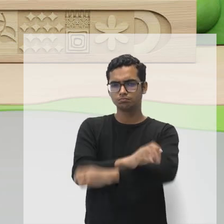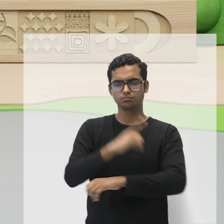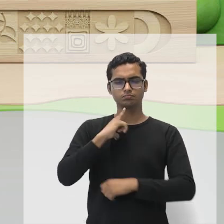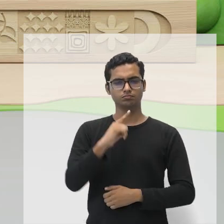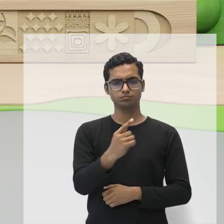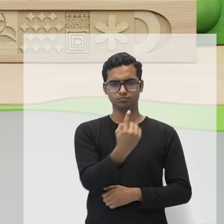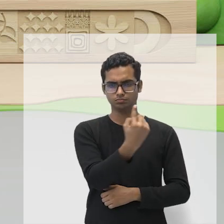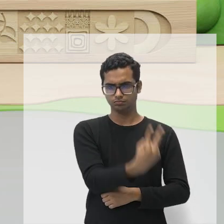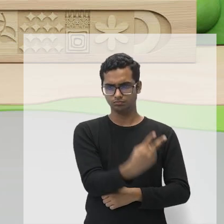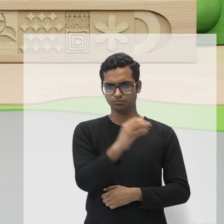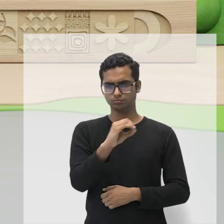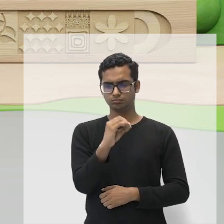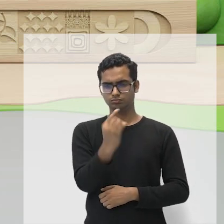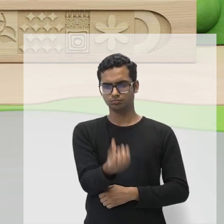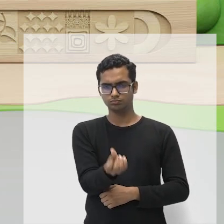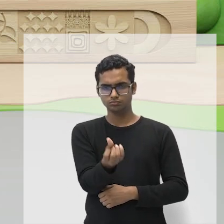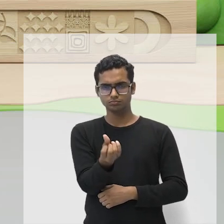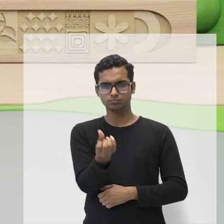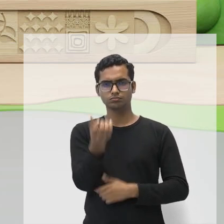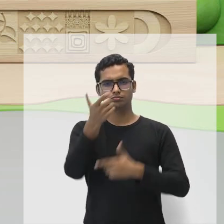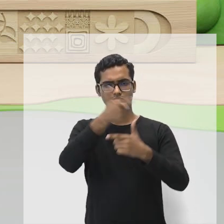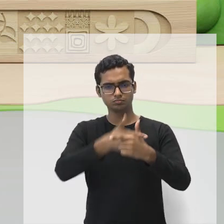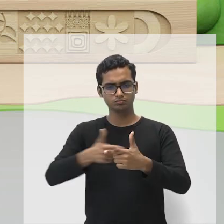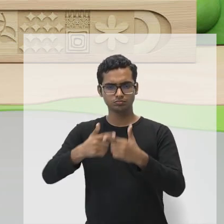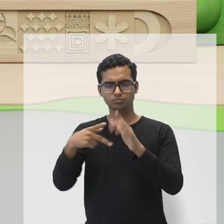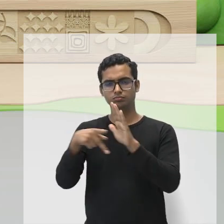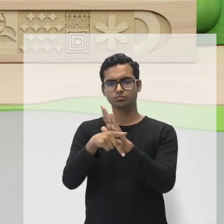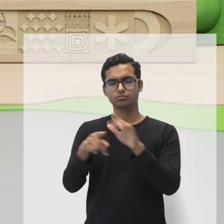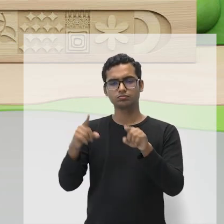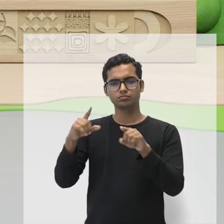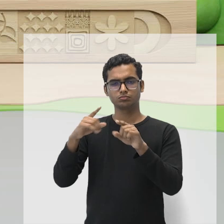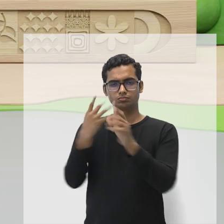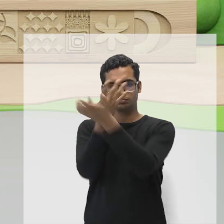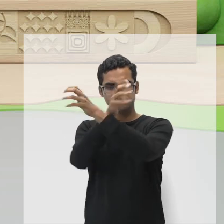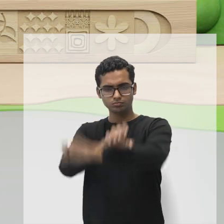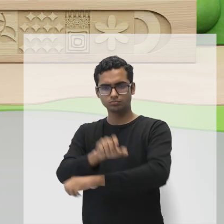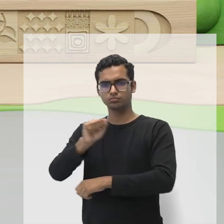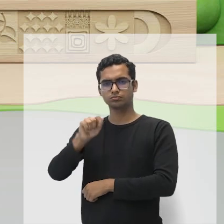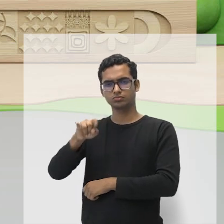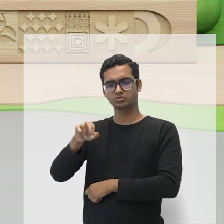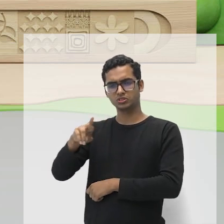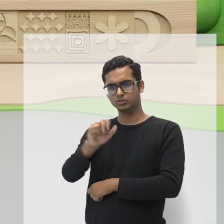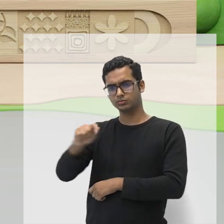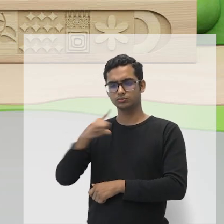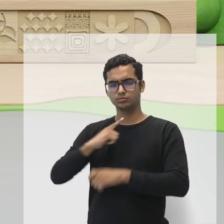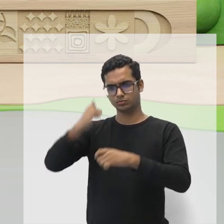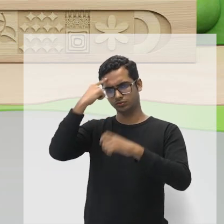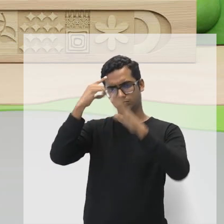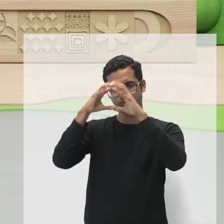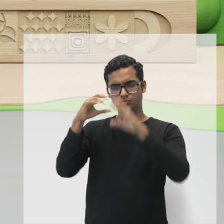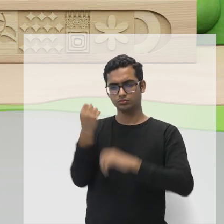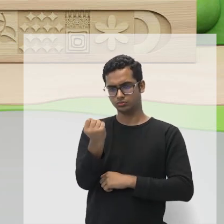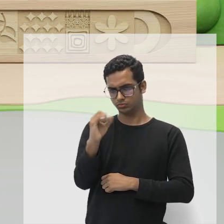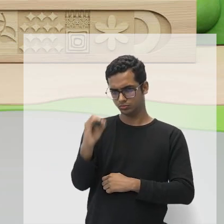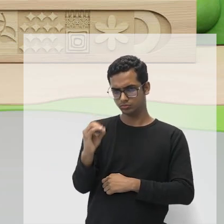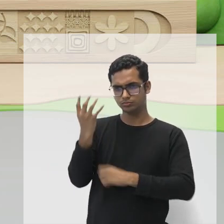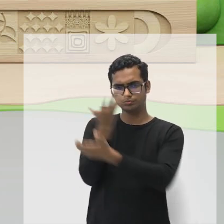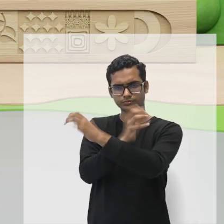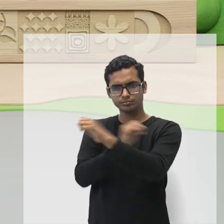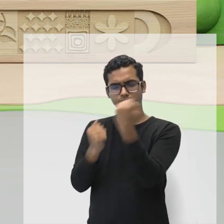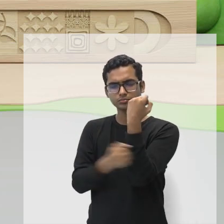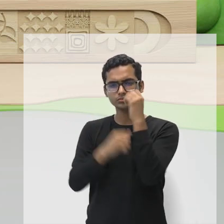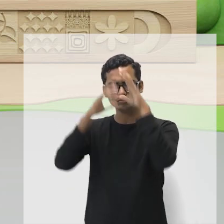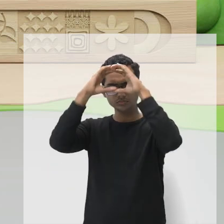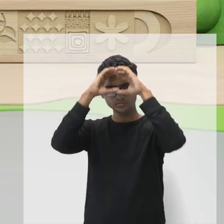temos 206, dividido em esqueleto axial, onde nós vamos ter 80 ossos, que